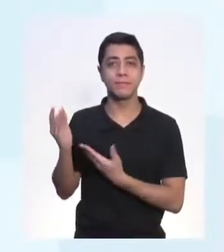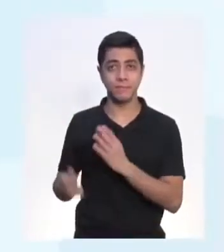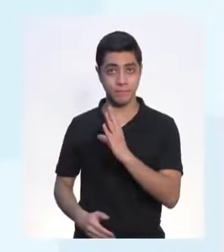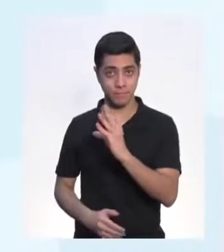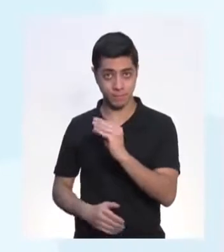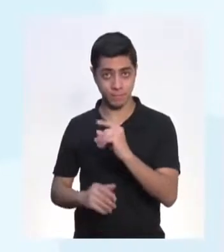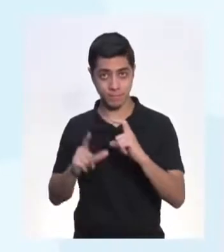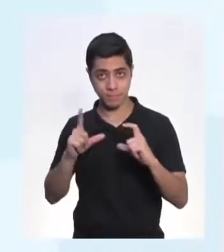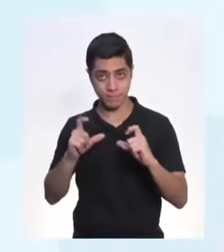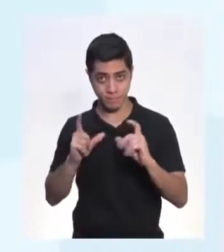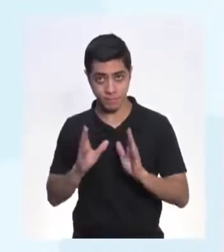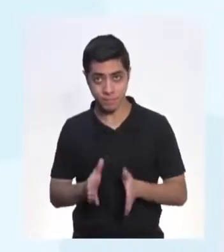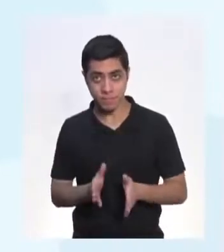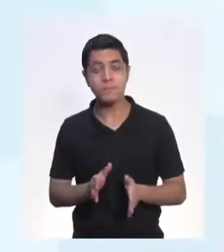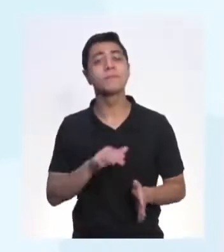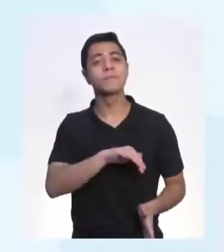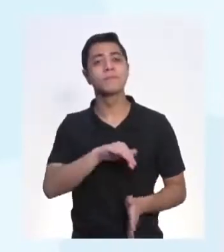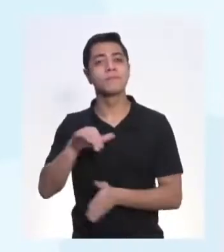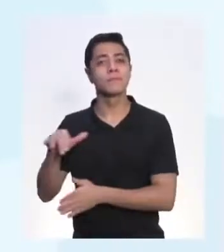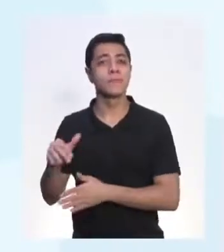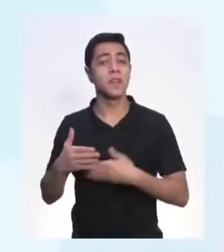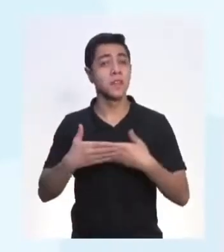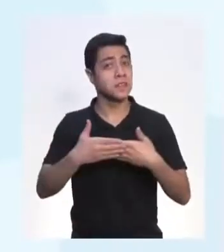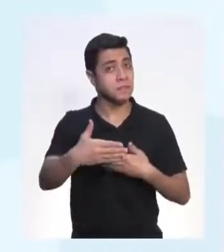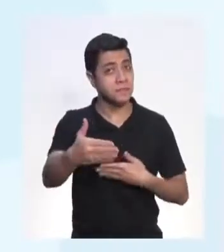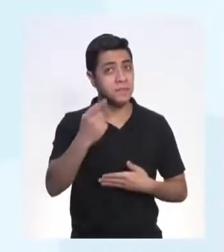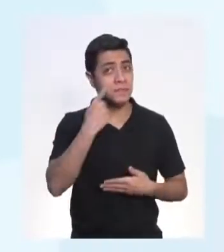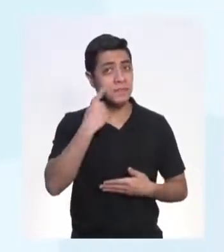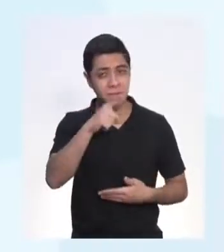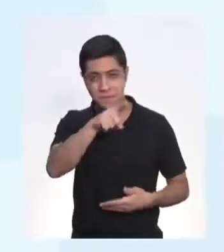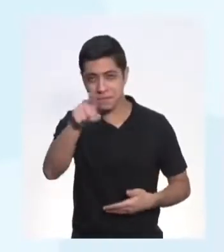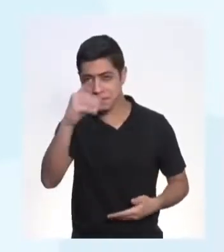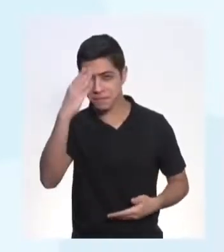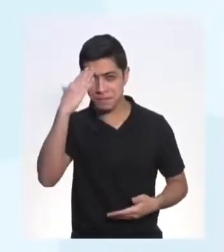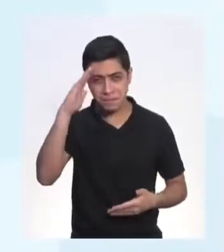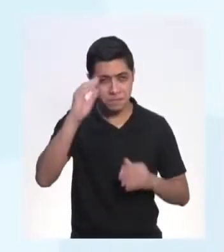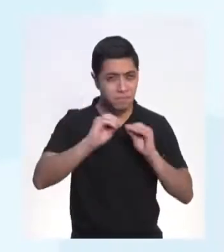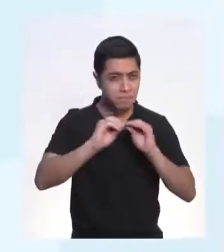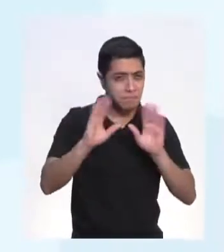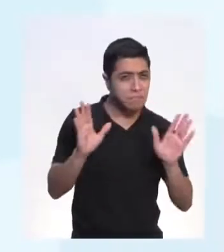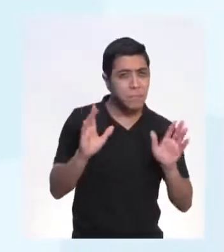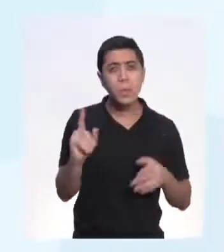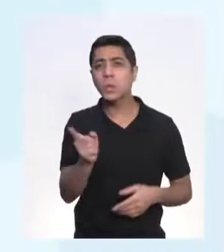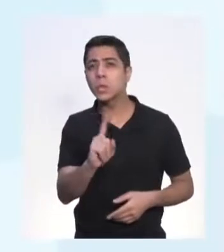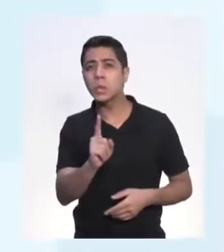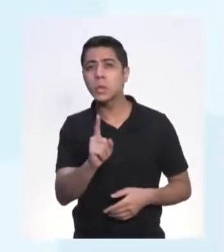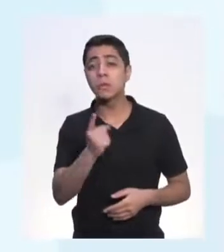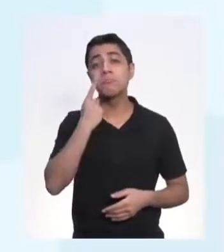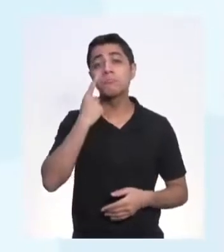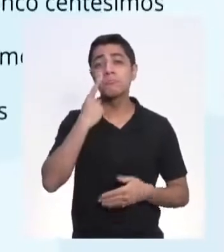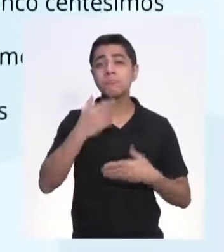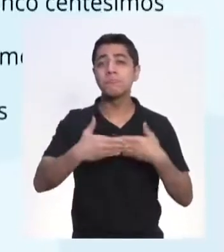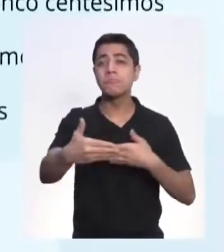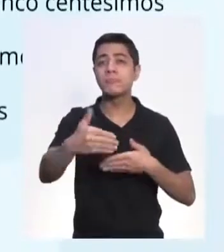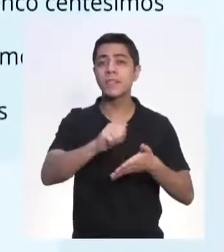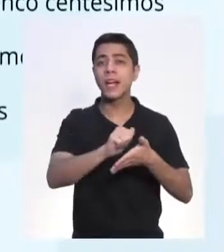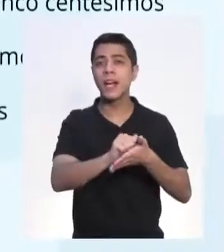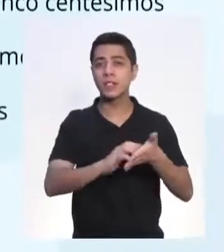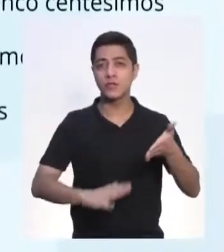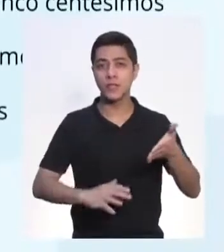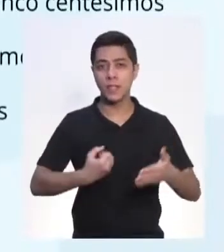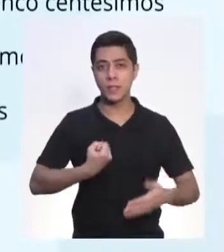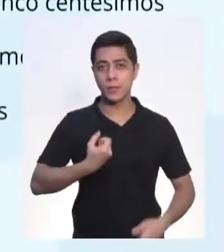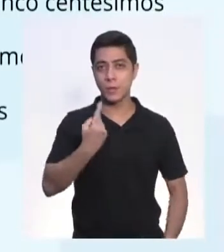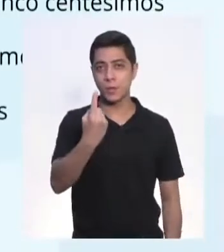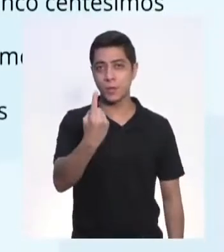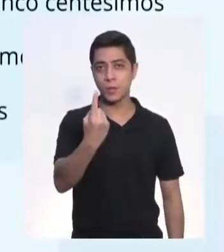Muito bem. Agora, vamos ver se vocês entenderam. Vamos, então, para a atividade 1. Muito bem.